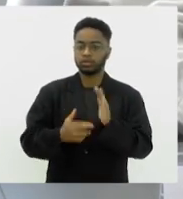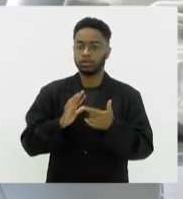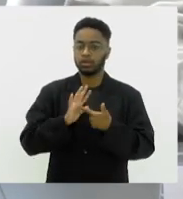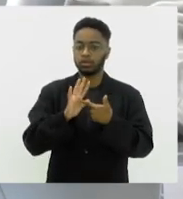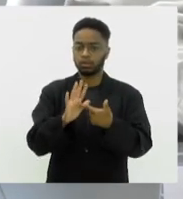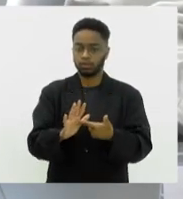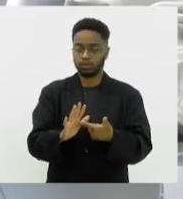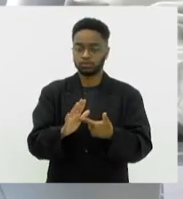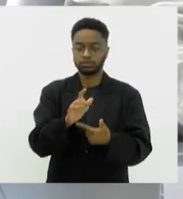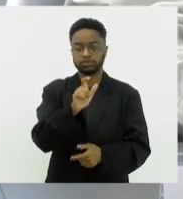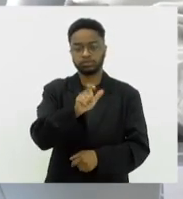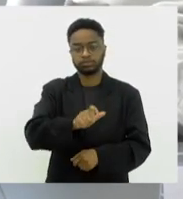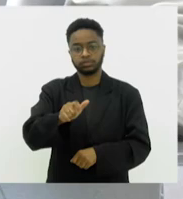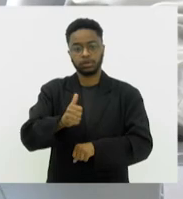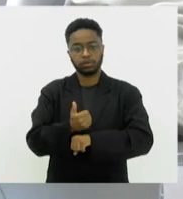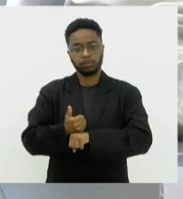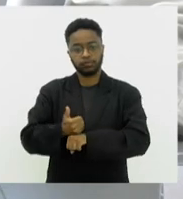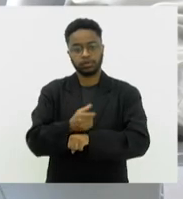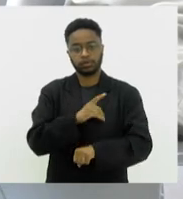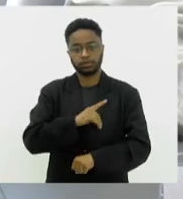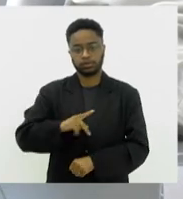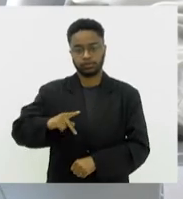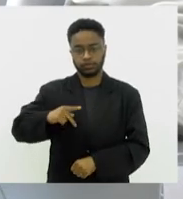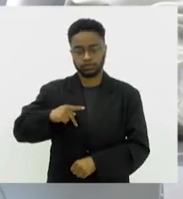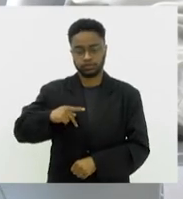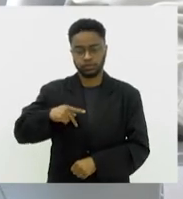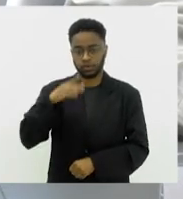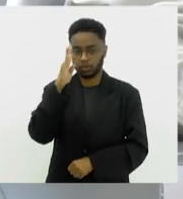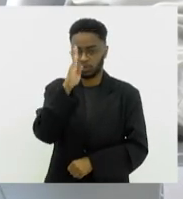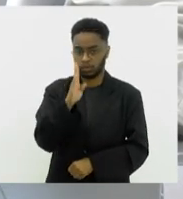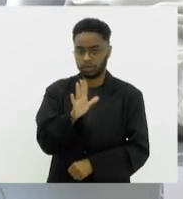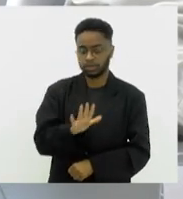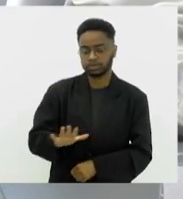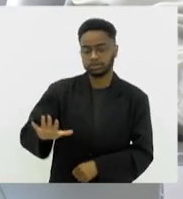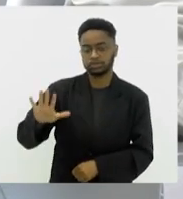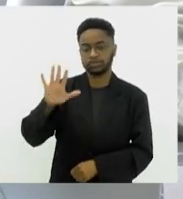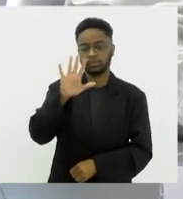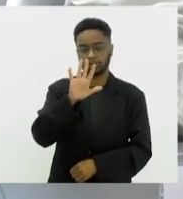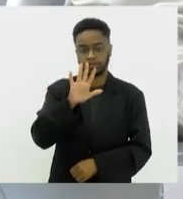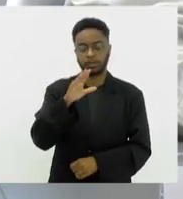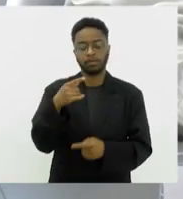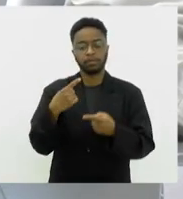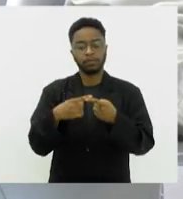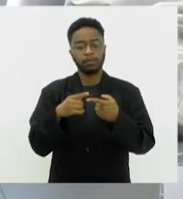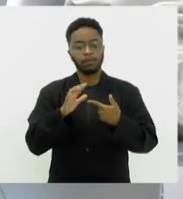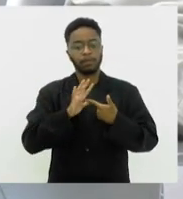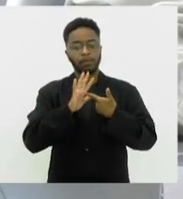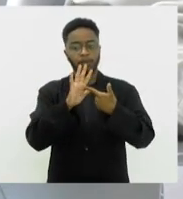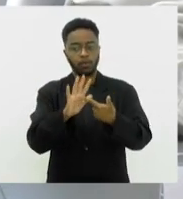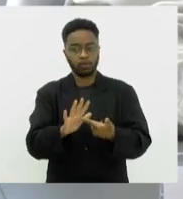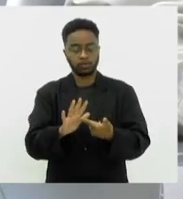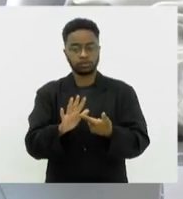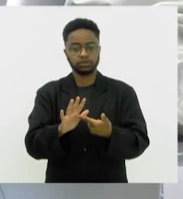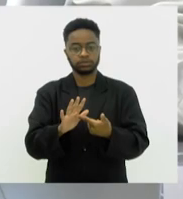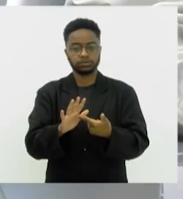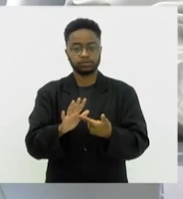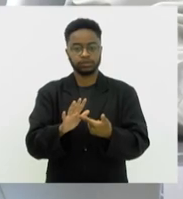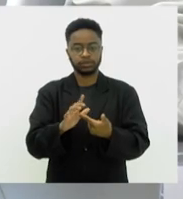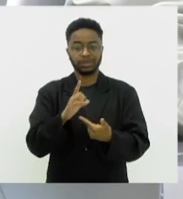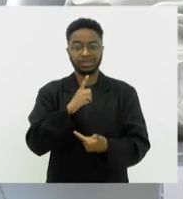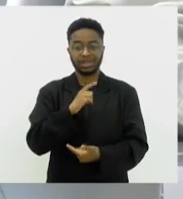defensores e defensoras públicas do Brasil que apontou diante de 10